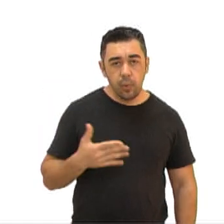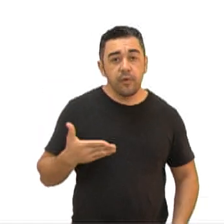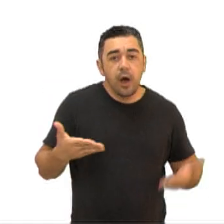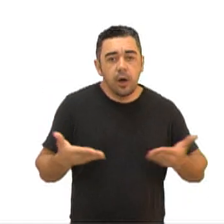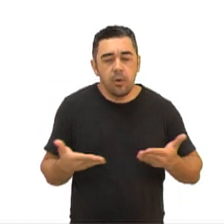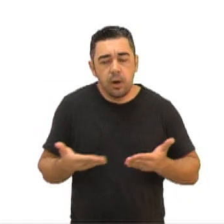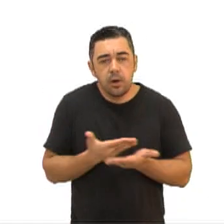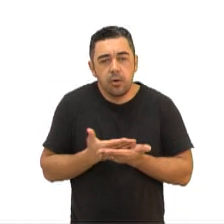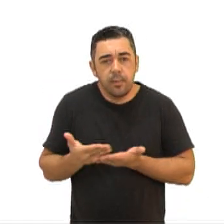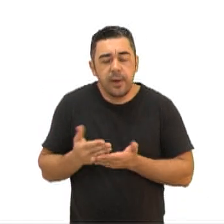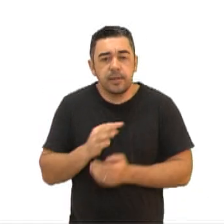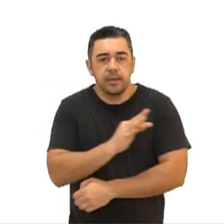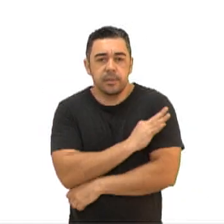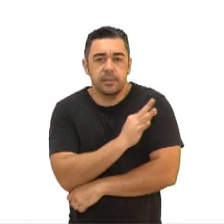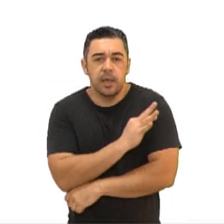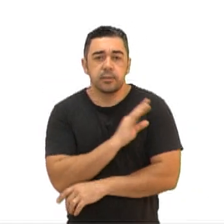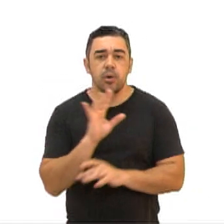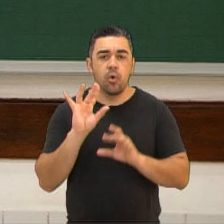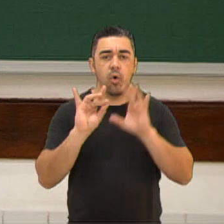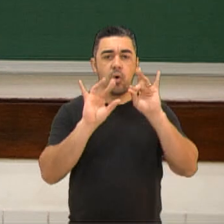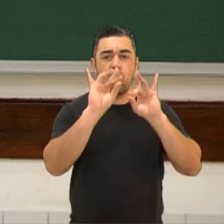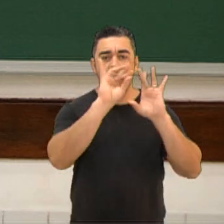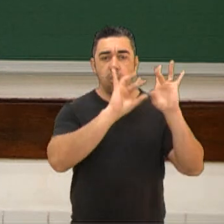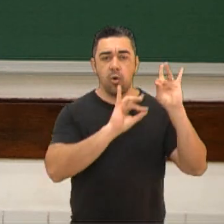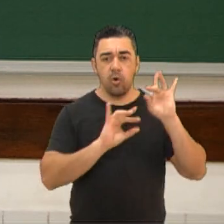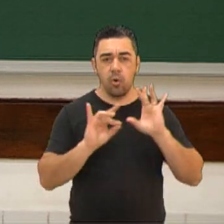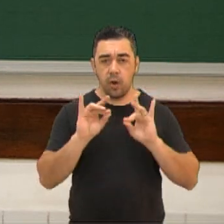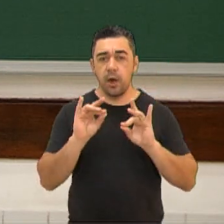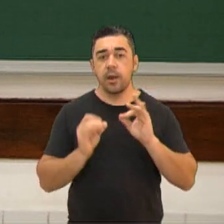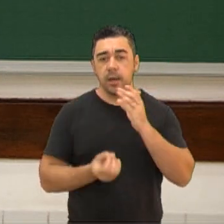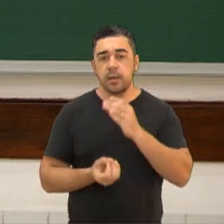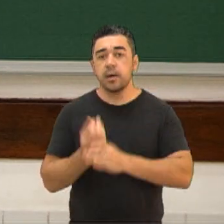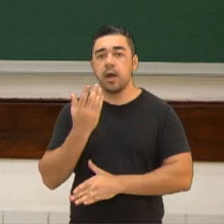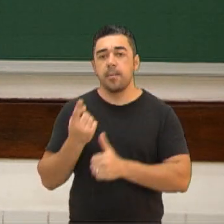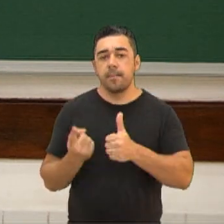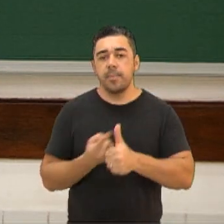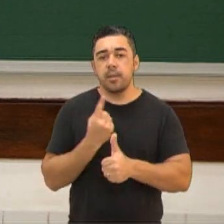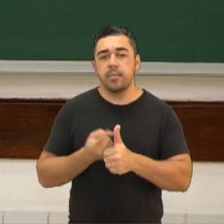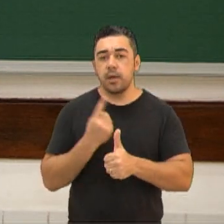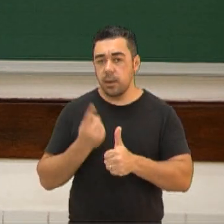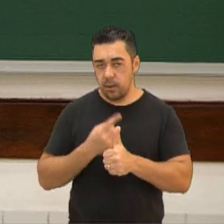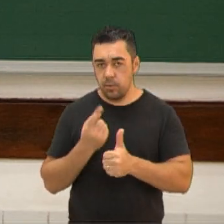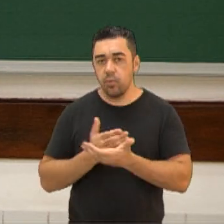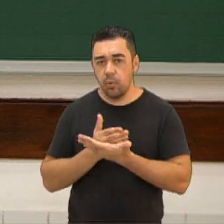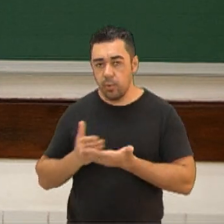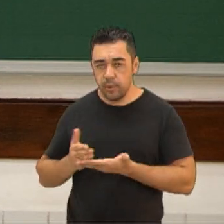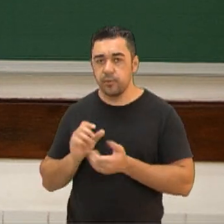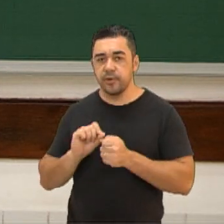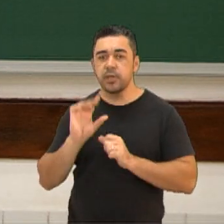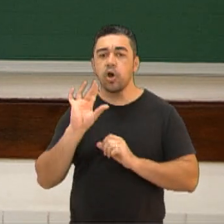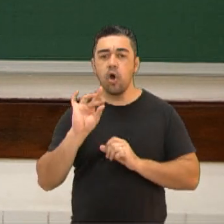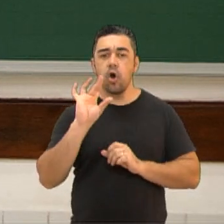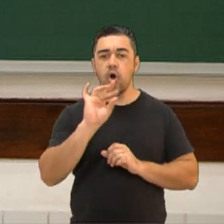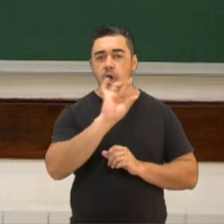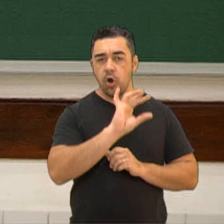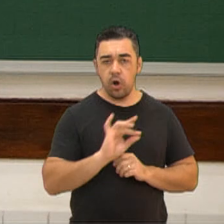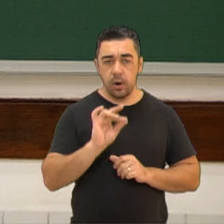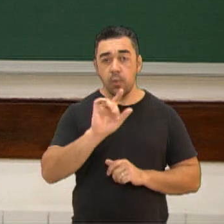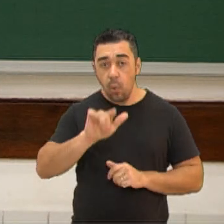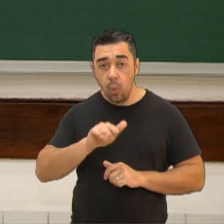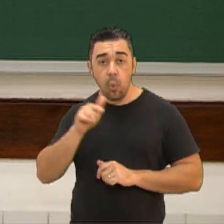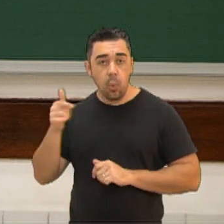colagem. Picasso e Braque criaram juntos a colagem, foram os primeiros artistas que fizeram a colagem. Vários movimentos